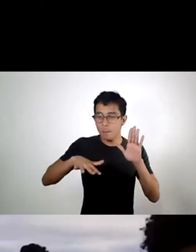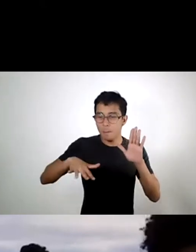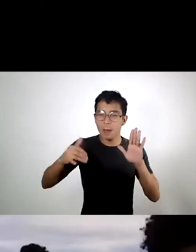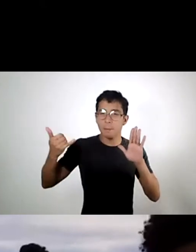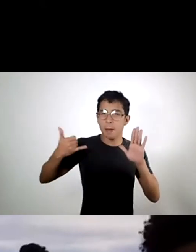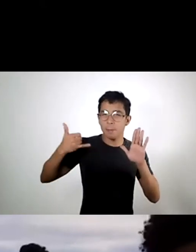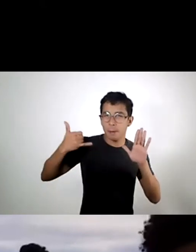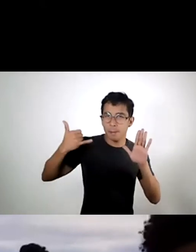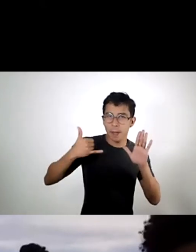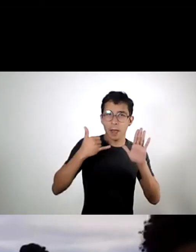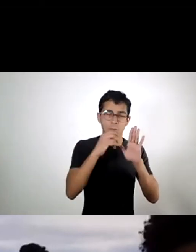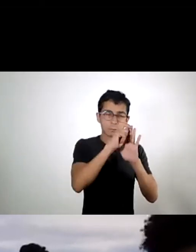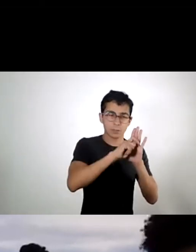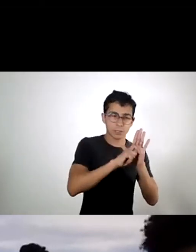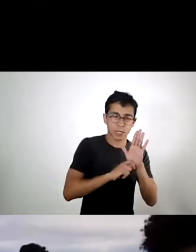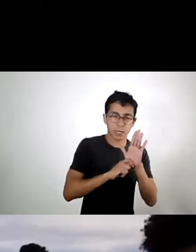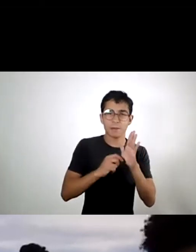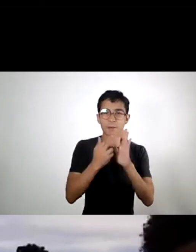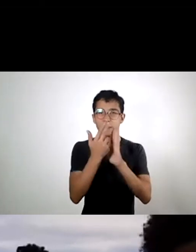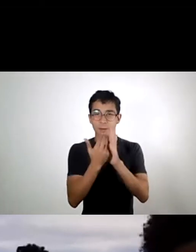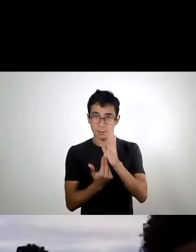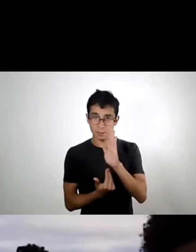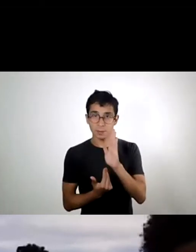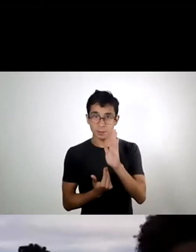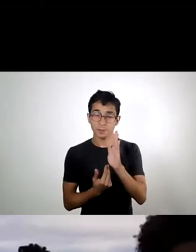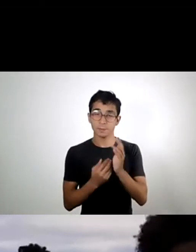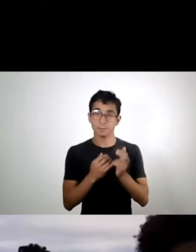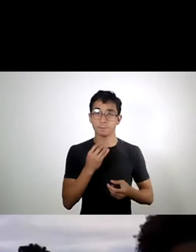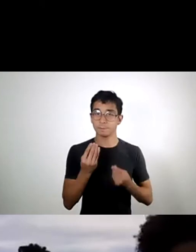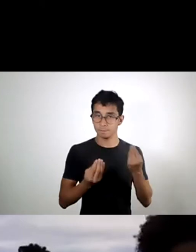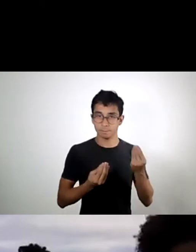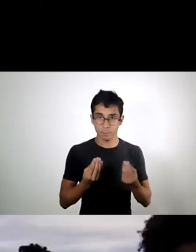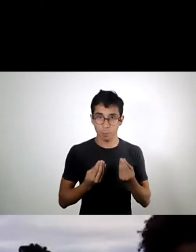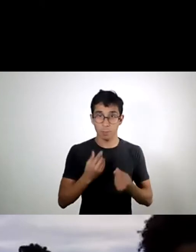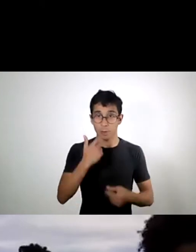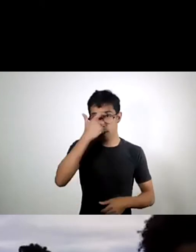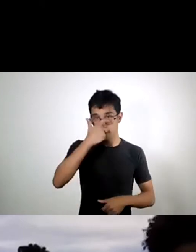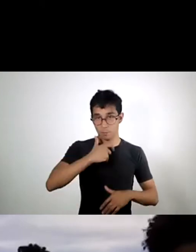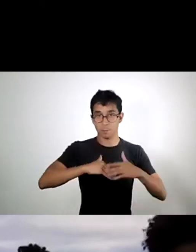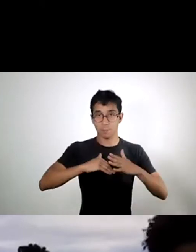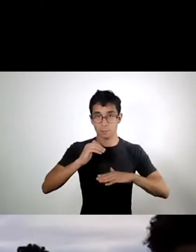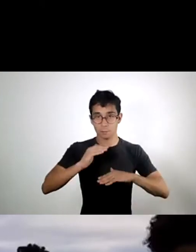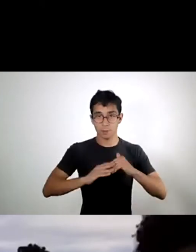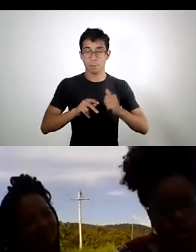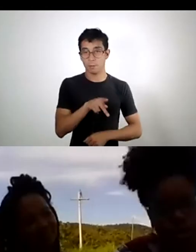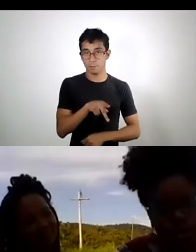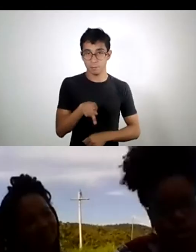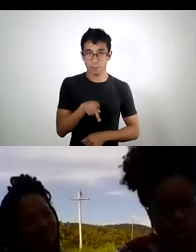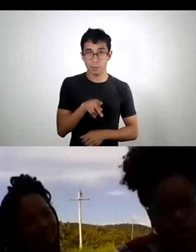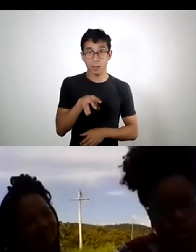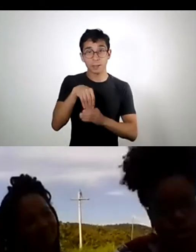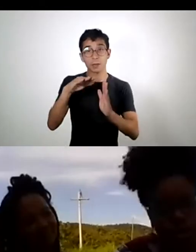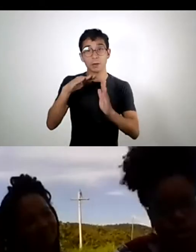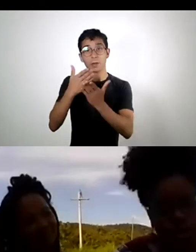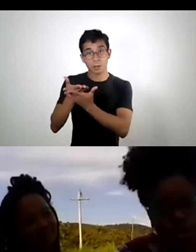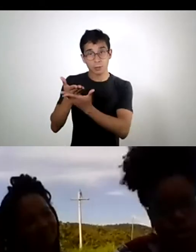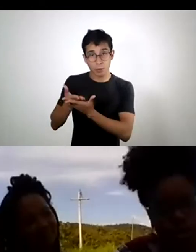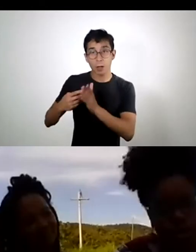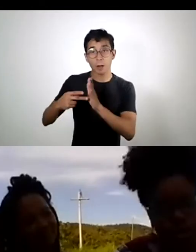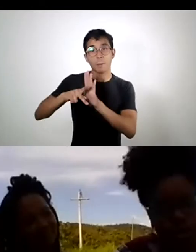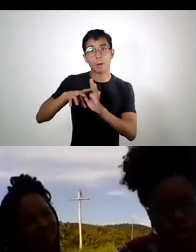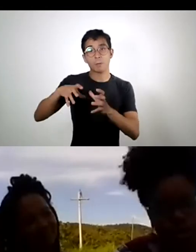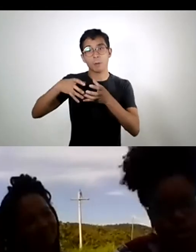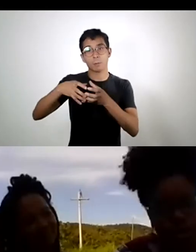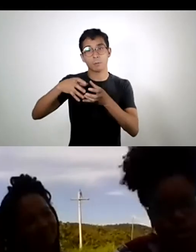ilustração, a gente também olhou, né? Eu sou professora também numa escola quilombola, então